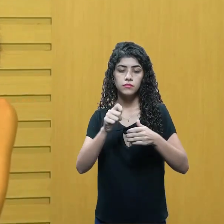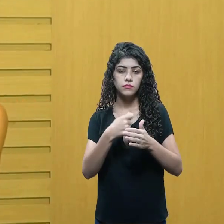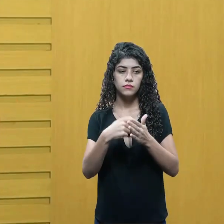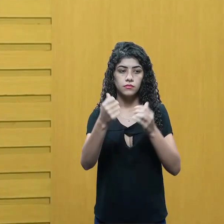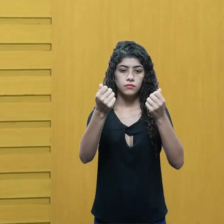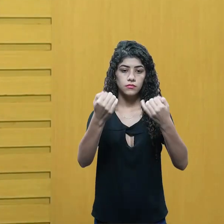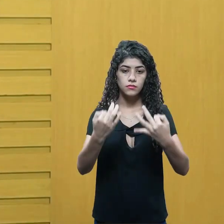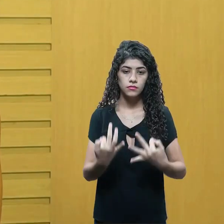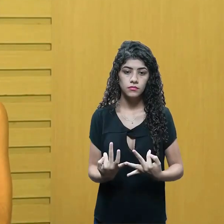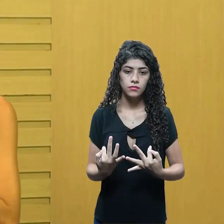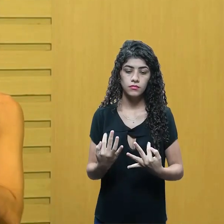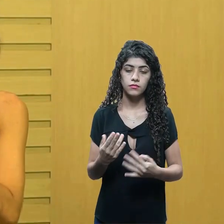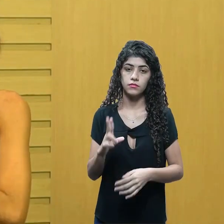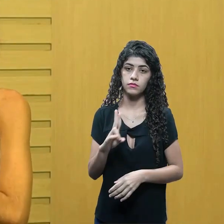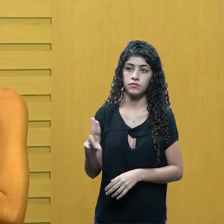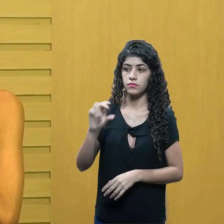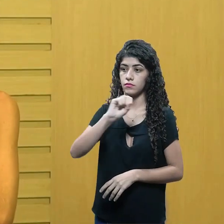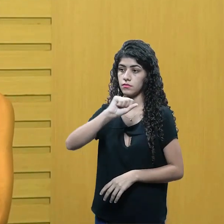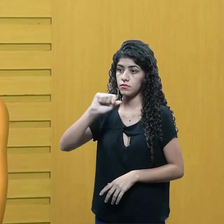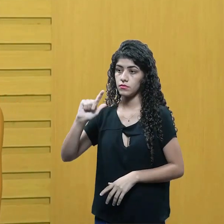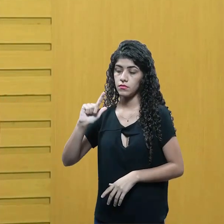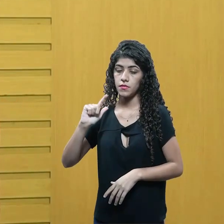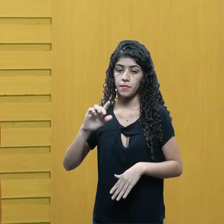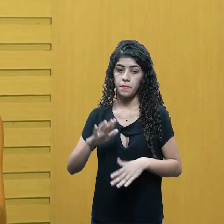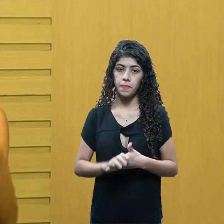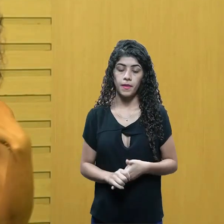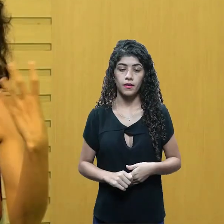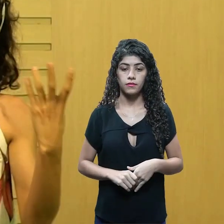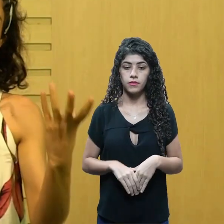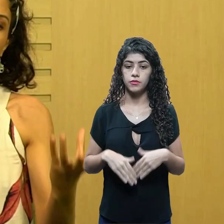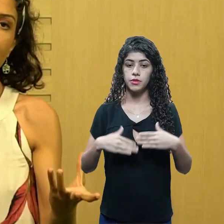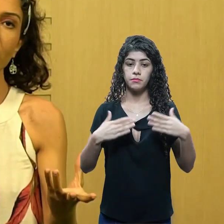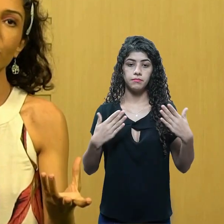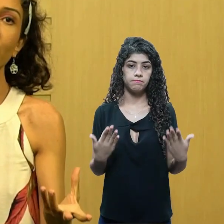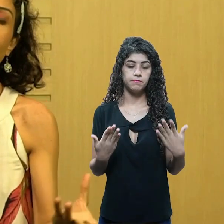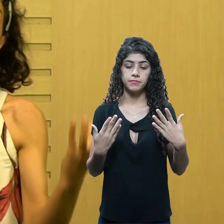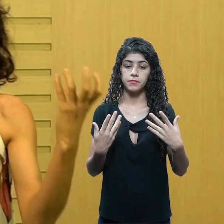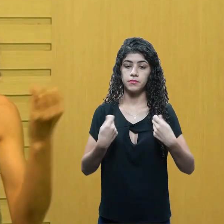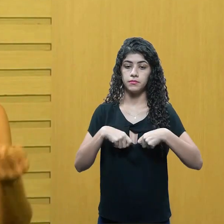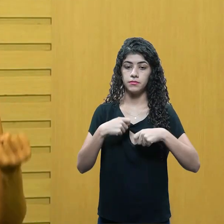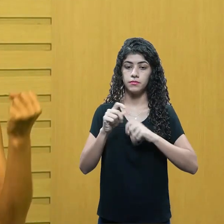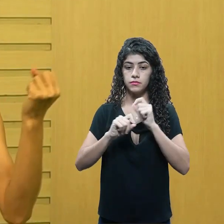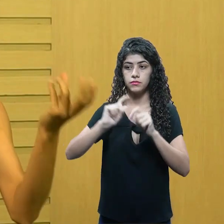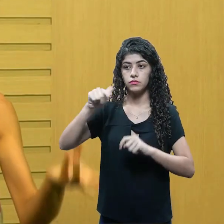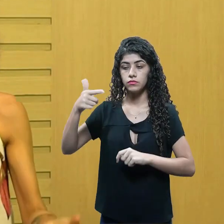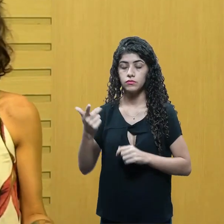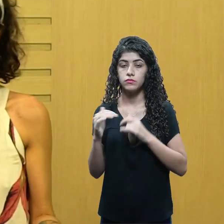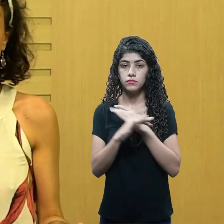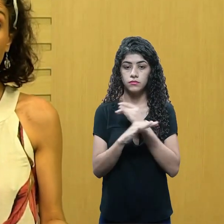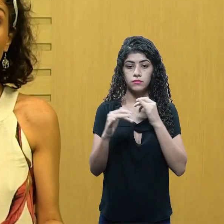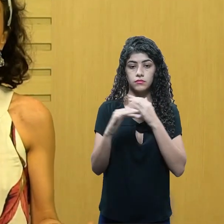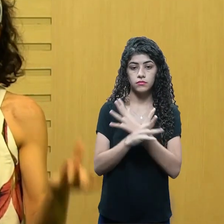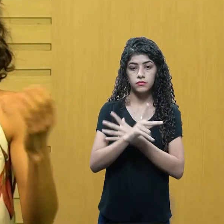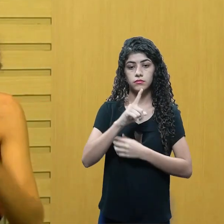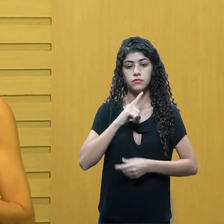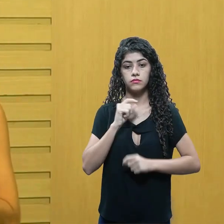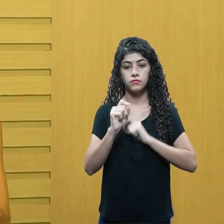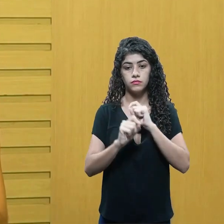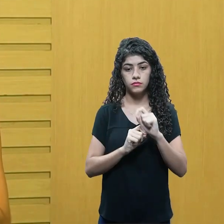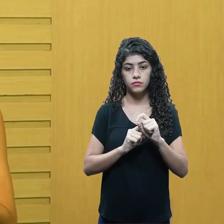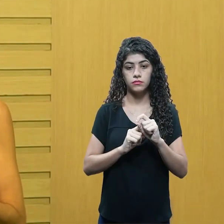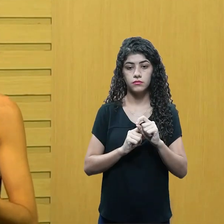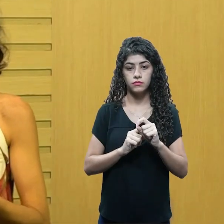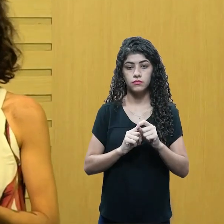coloca que você vai fazer os gastos só na cidade de São Luís e de repente na sua prestação de contas aparecem notas fiscais de outra cidade,